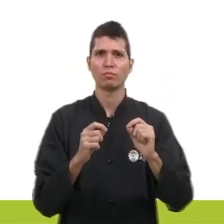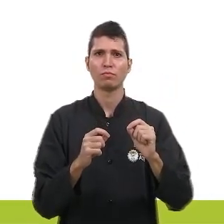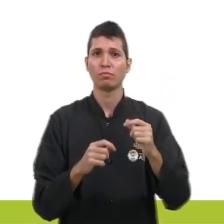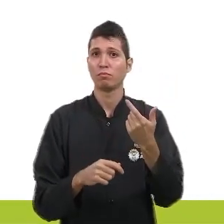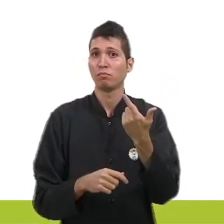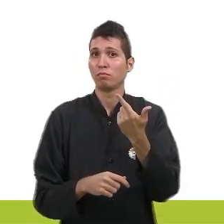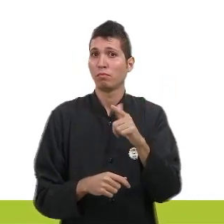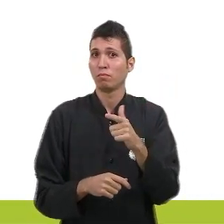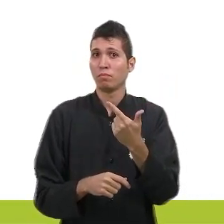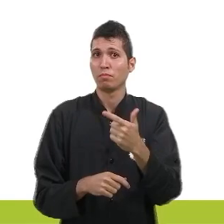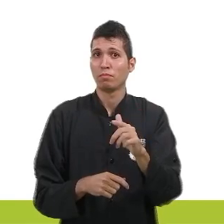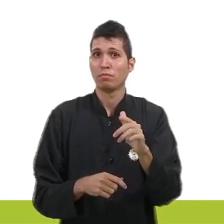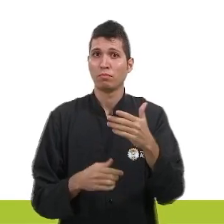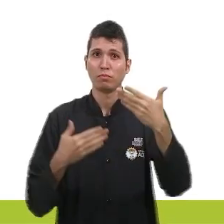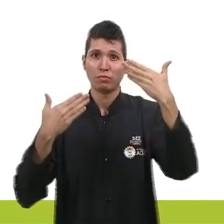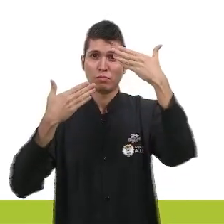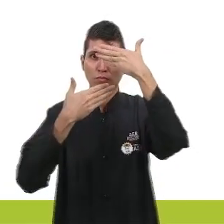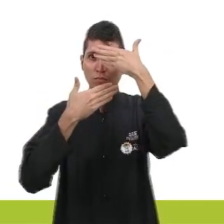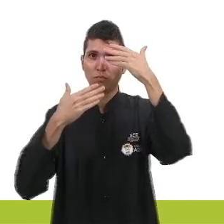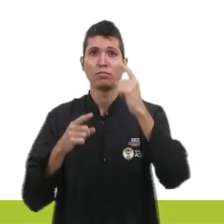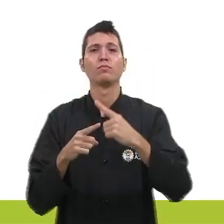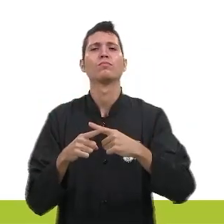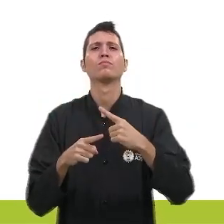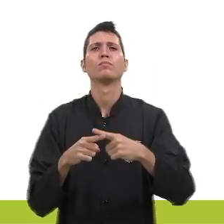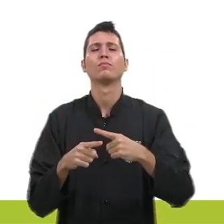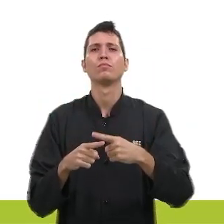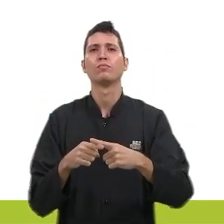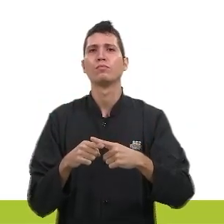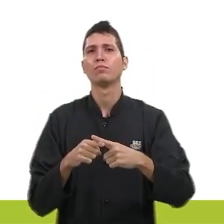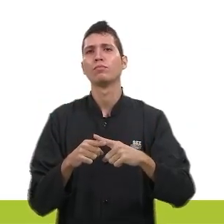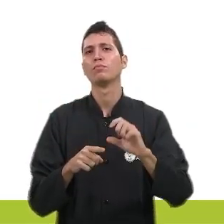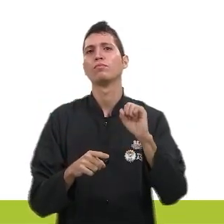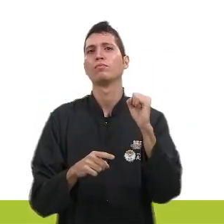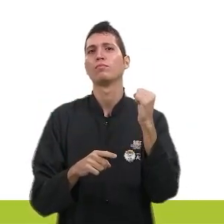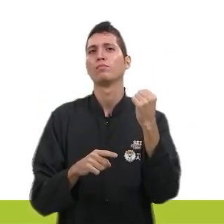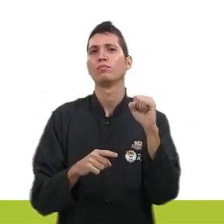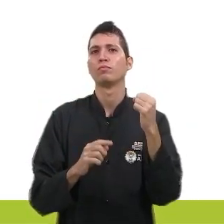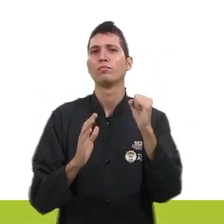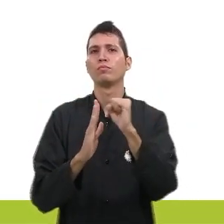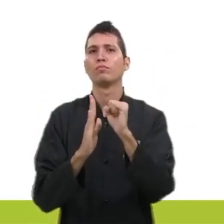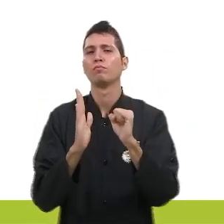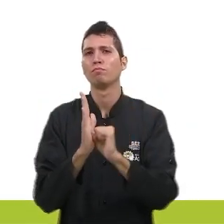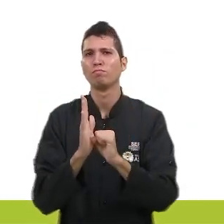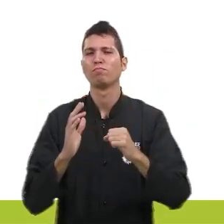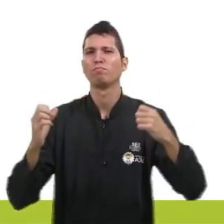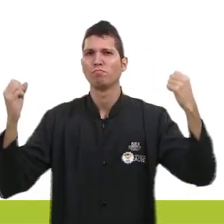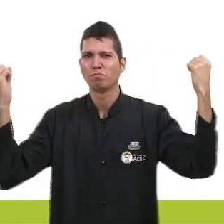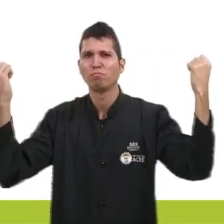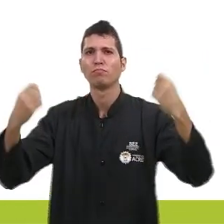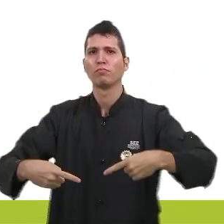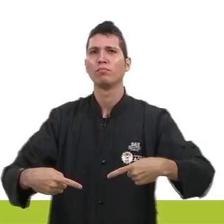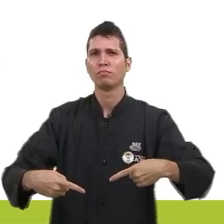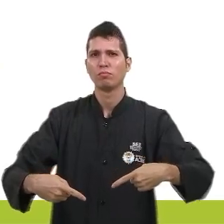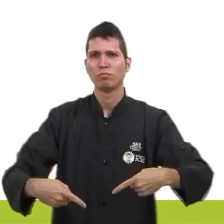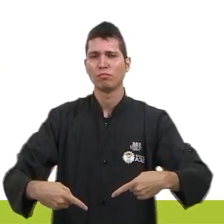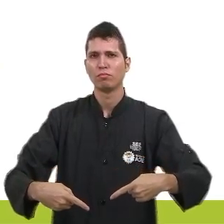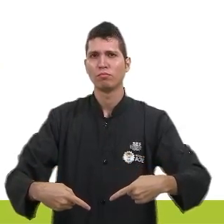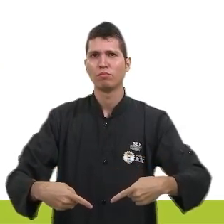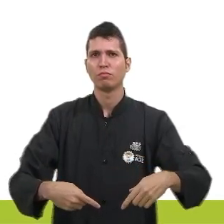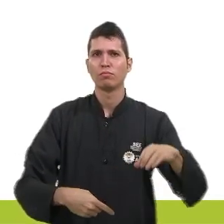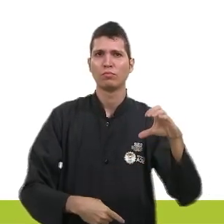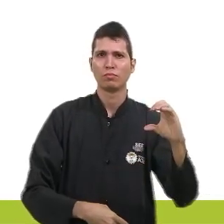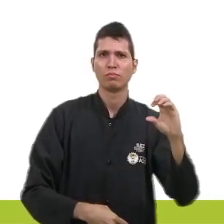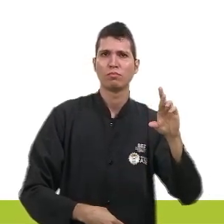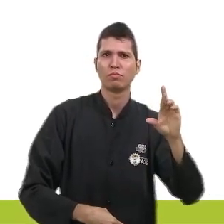dos muçulmanos. Por quê? Porque após 8 séculos de intenso conflito, né, os